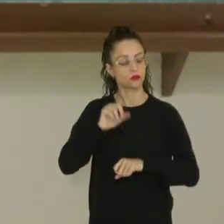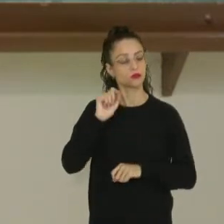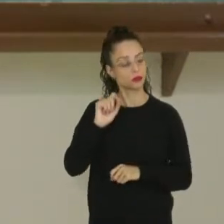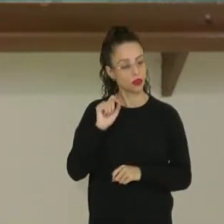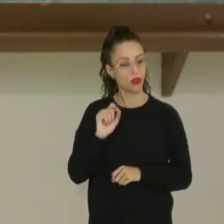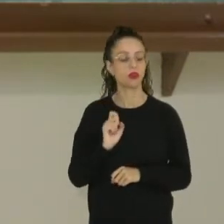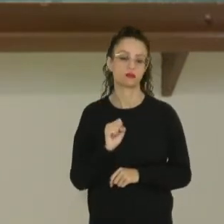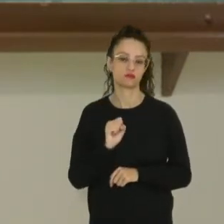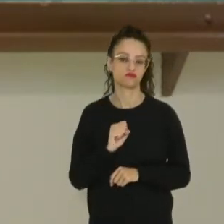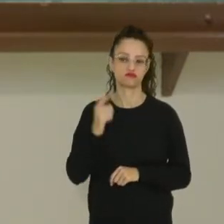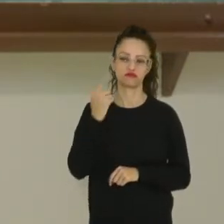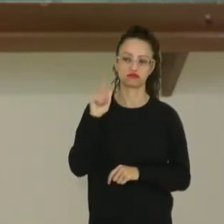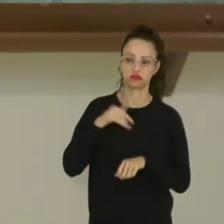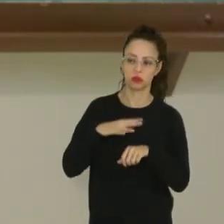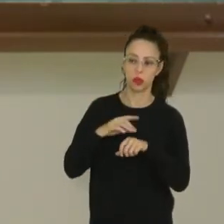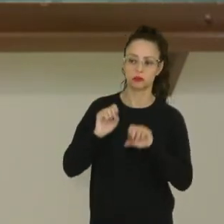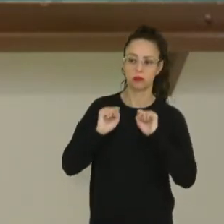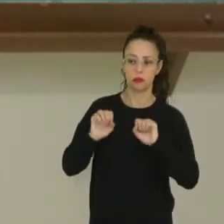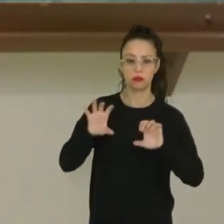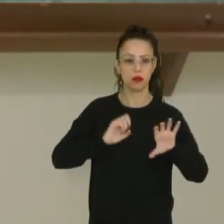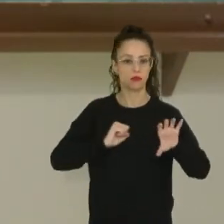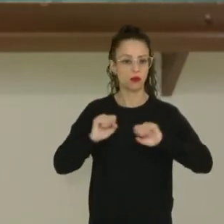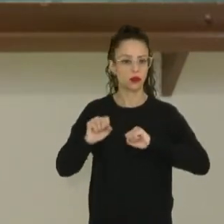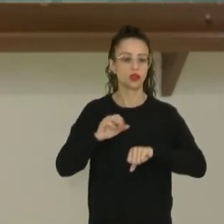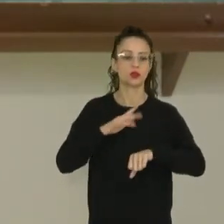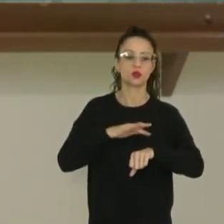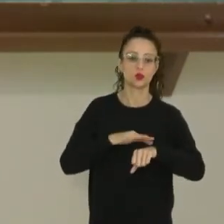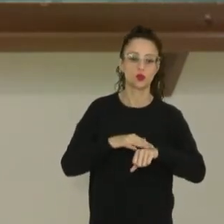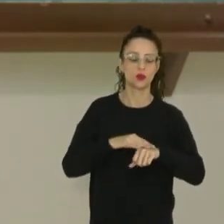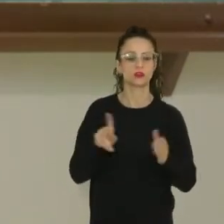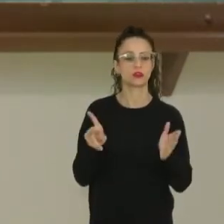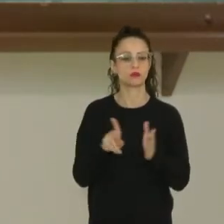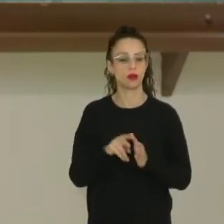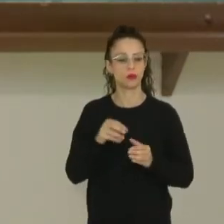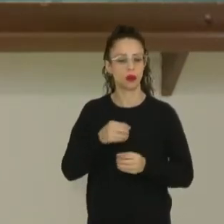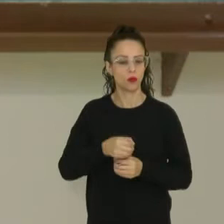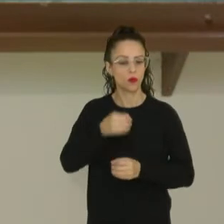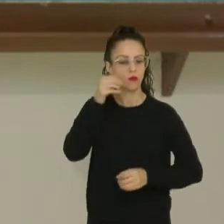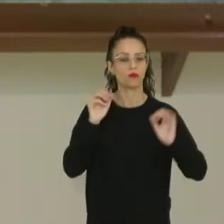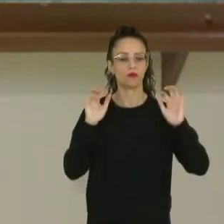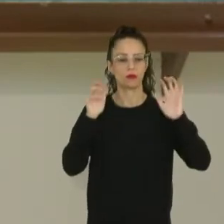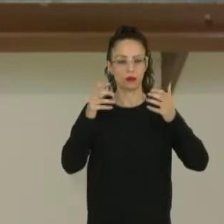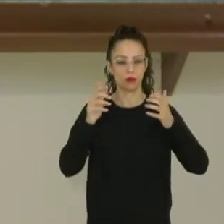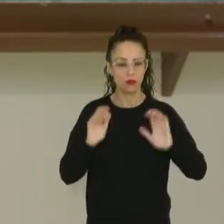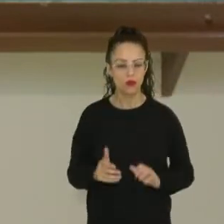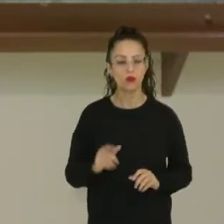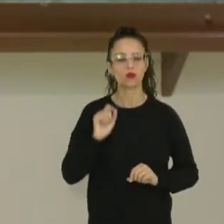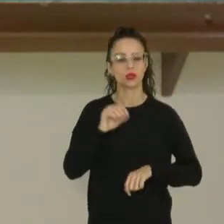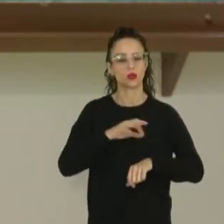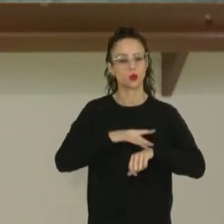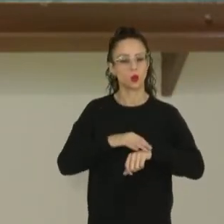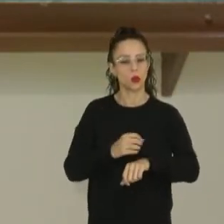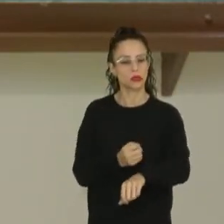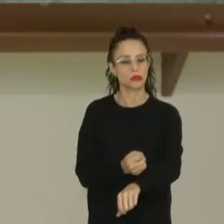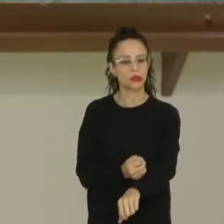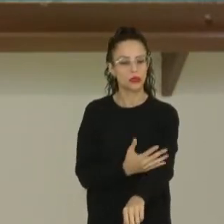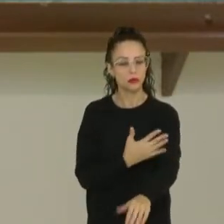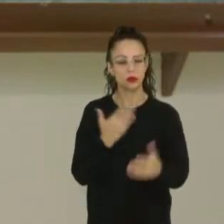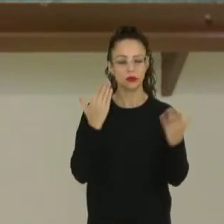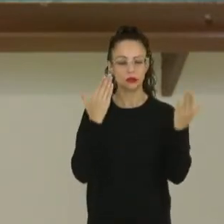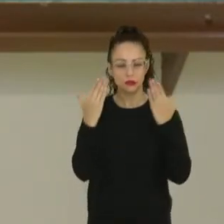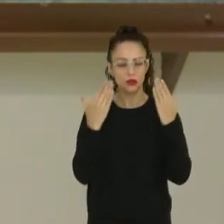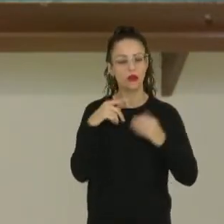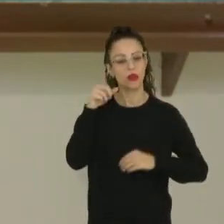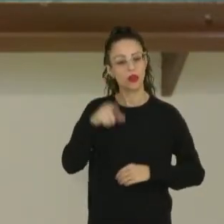a doenças que podem vir, né, doenças de coluna, doenças emocionais. Então, ele vem como